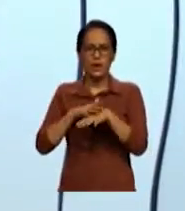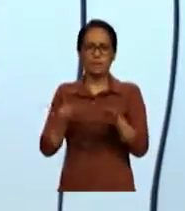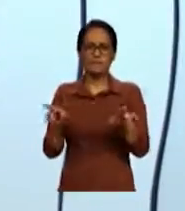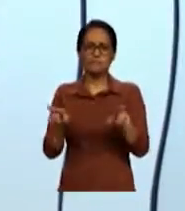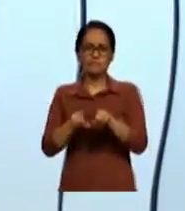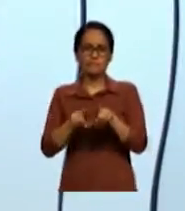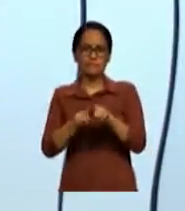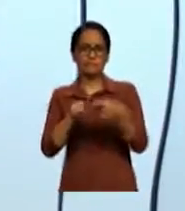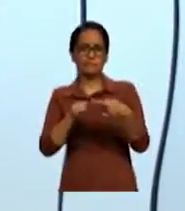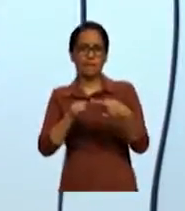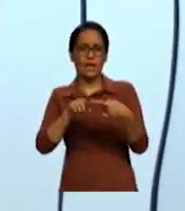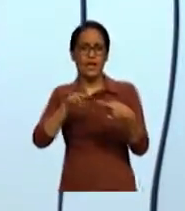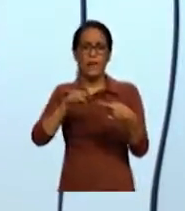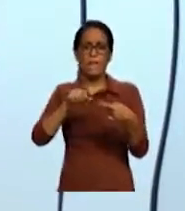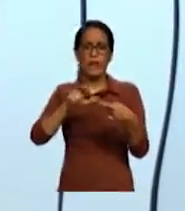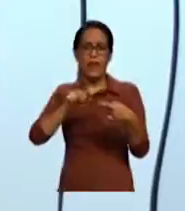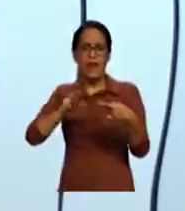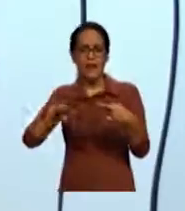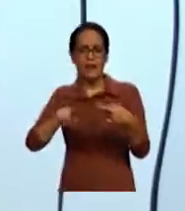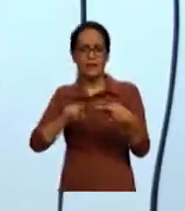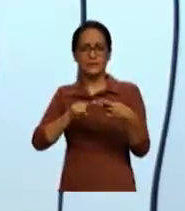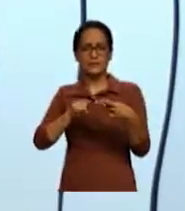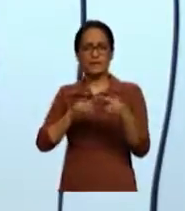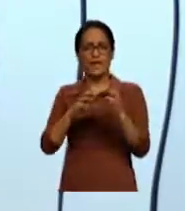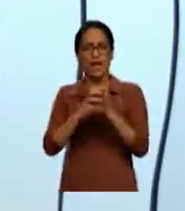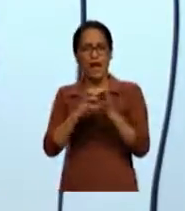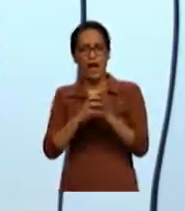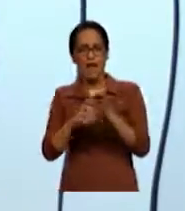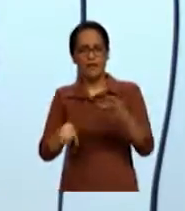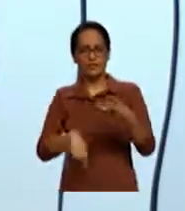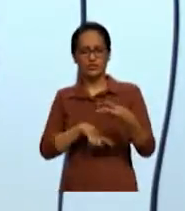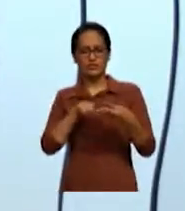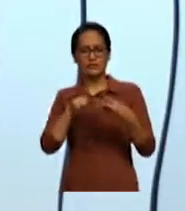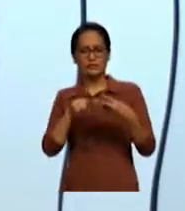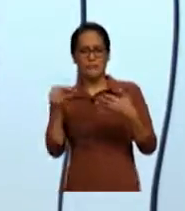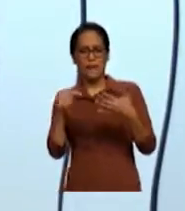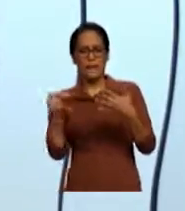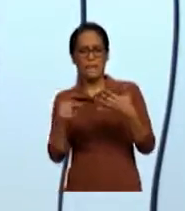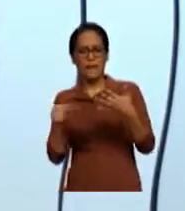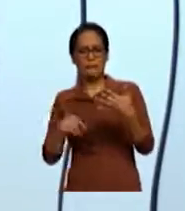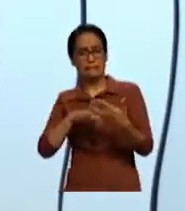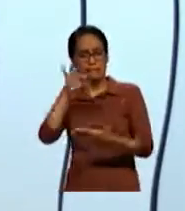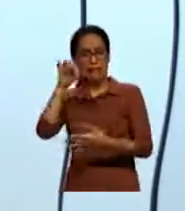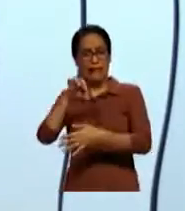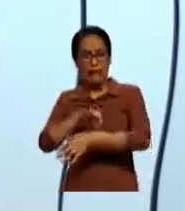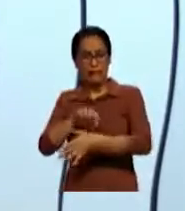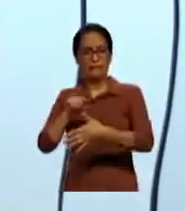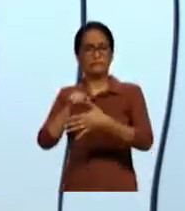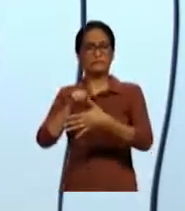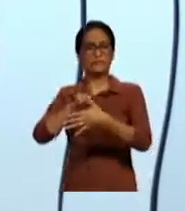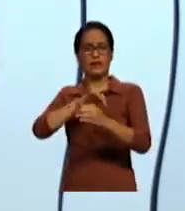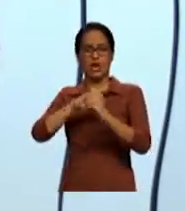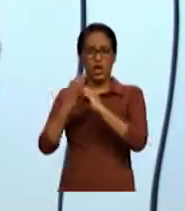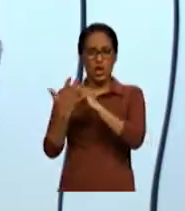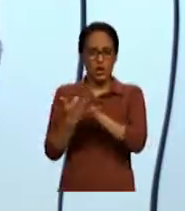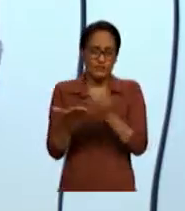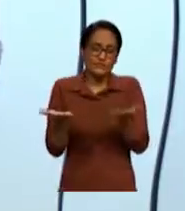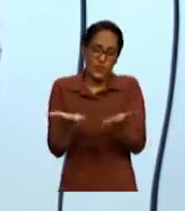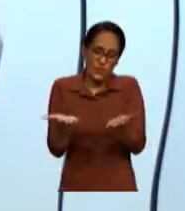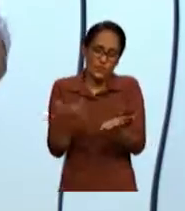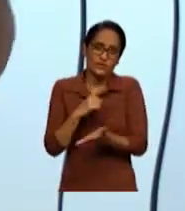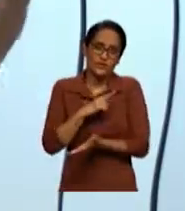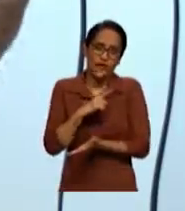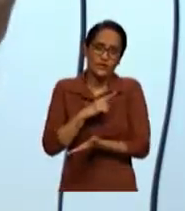malária, AIDS, leishmaniose, dengue, Covid-19, igual a gente está